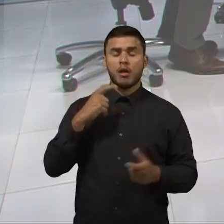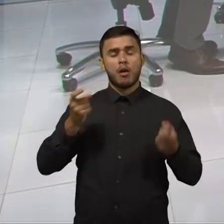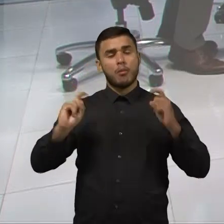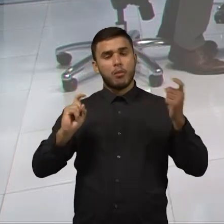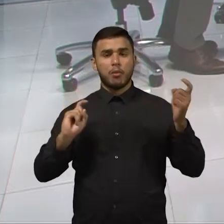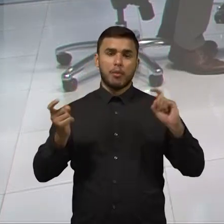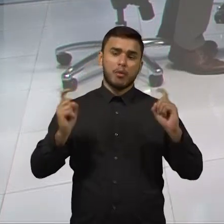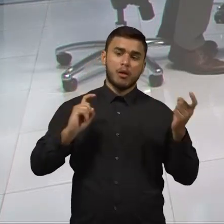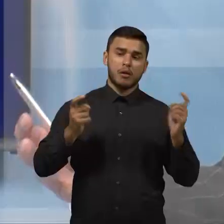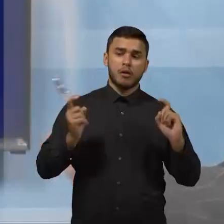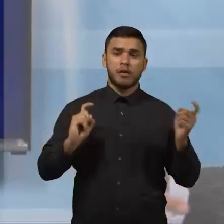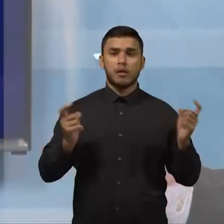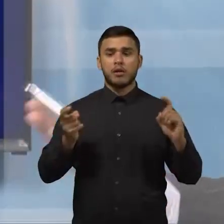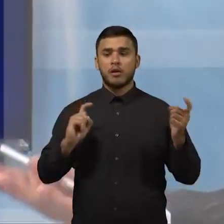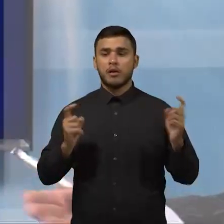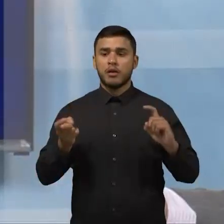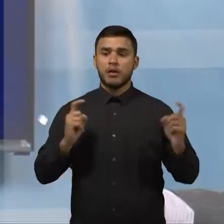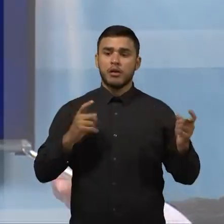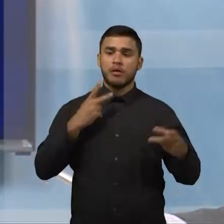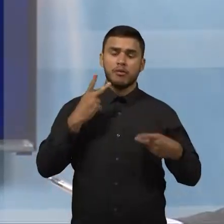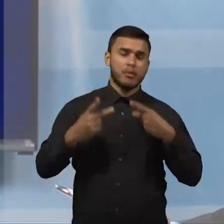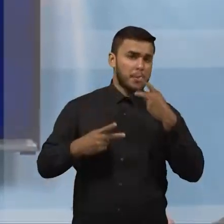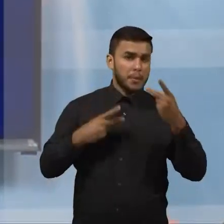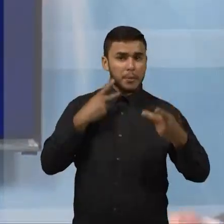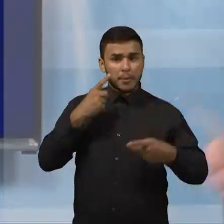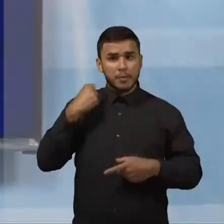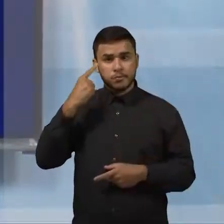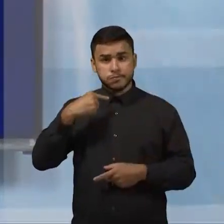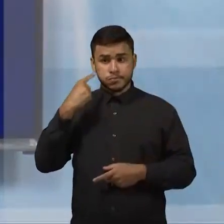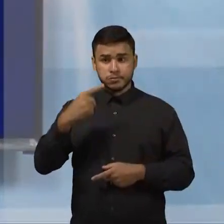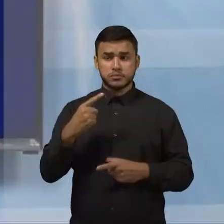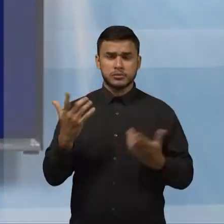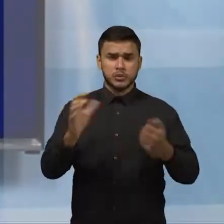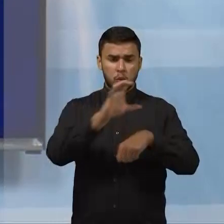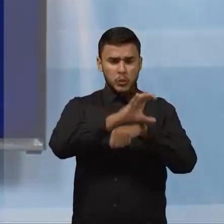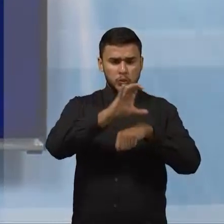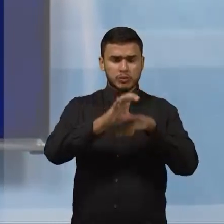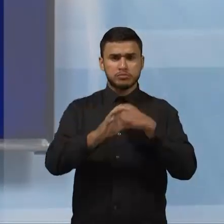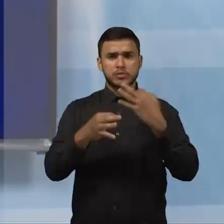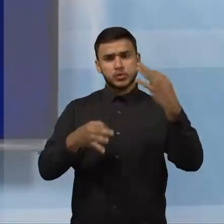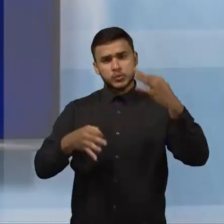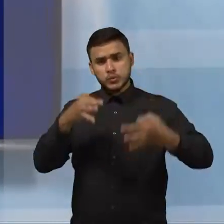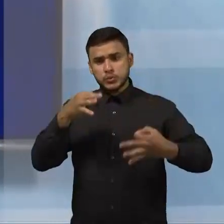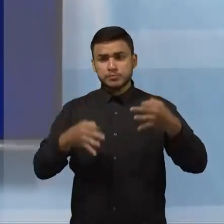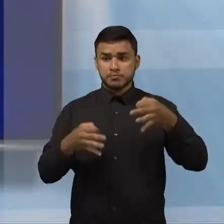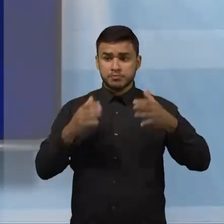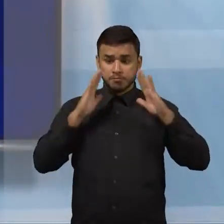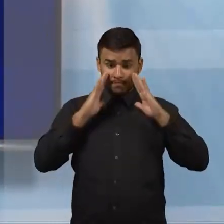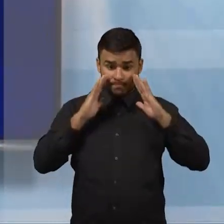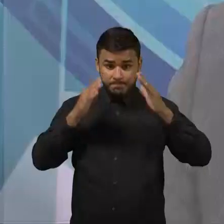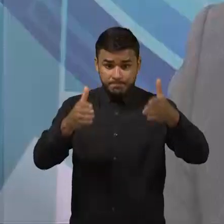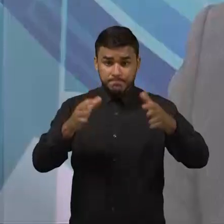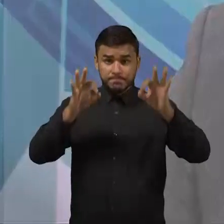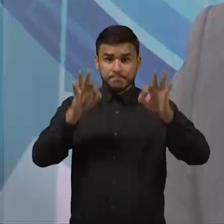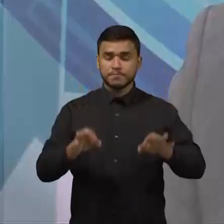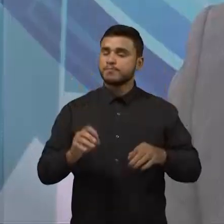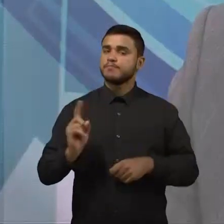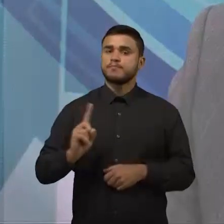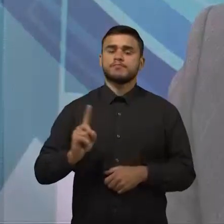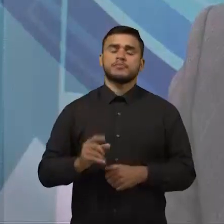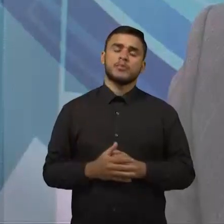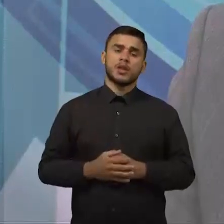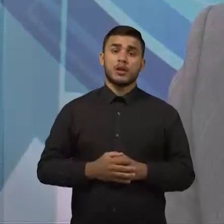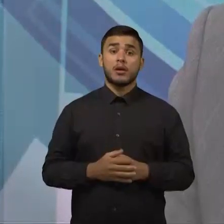discutindo filigranas jurídicas, sem discutir o que efetivamente interessava, e